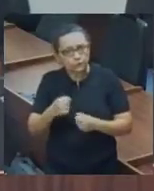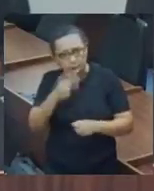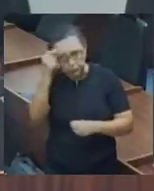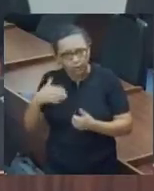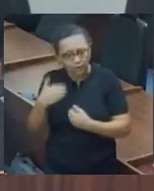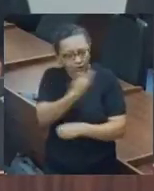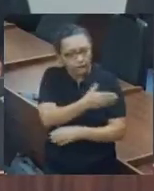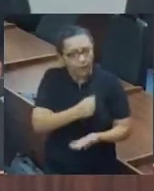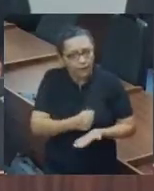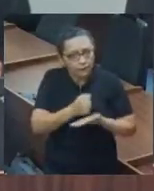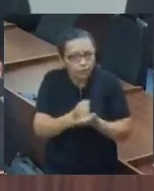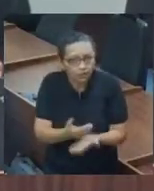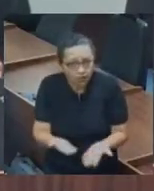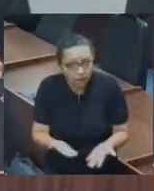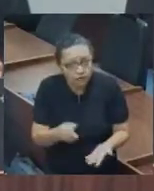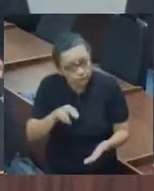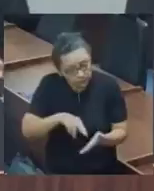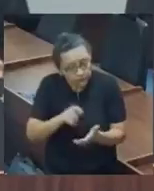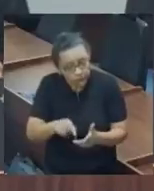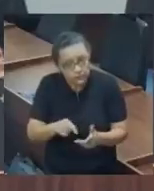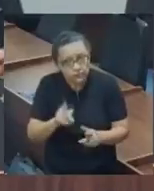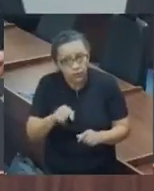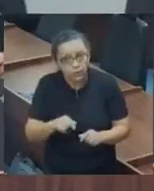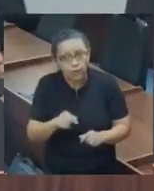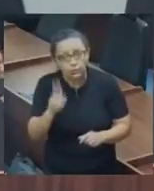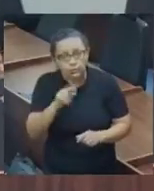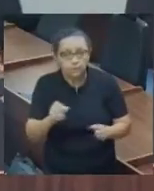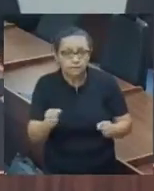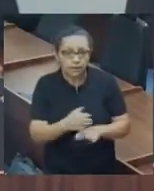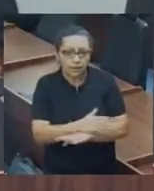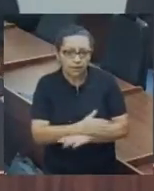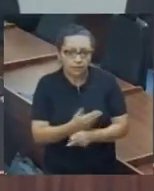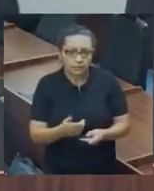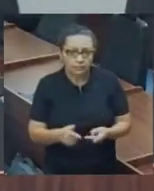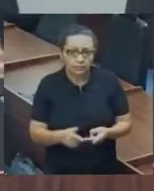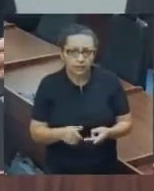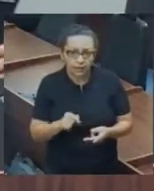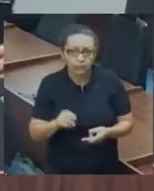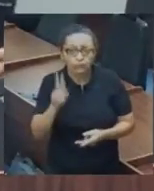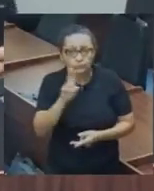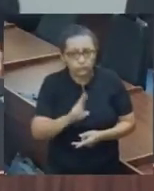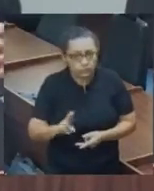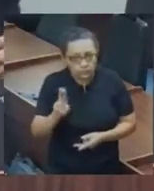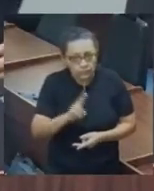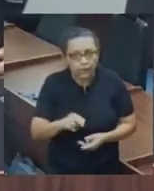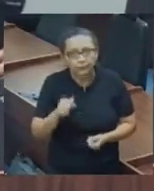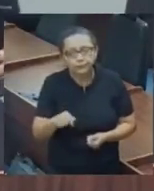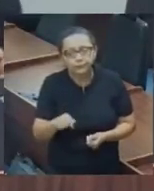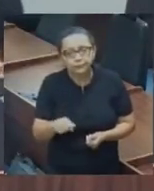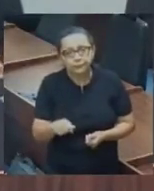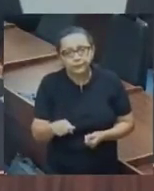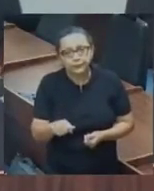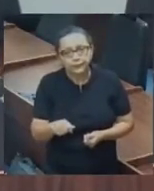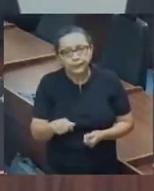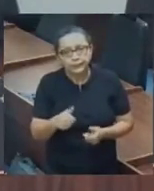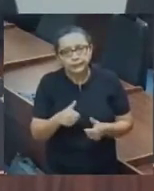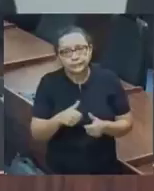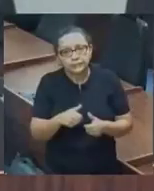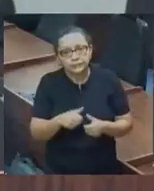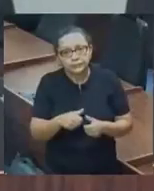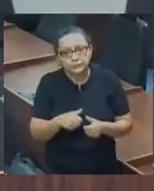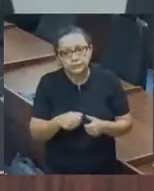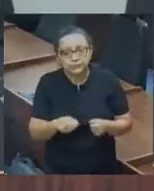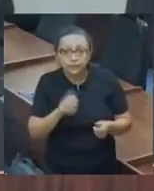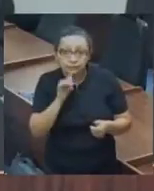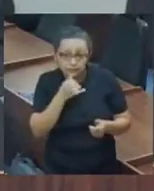é é não é uma utilização plena né é uma utilização que está dentro de si dessa